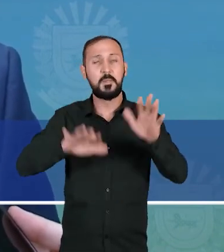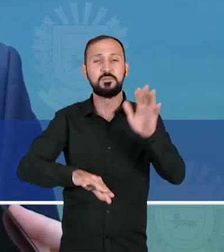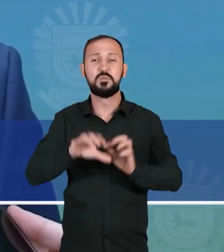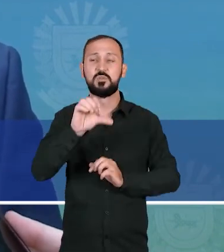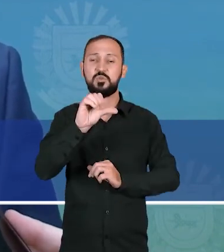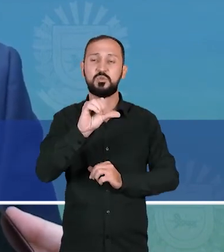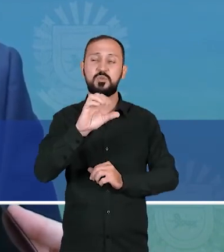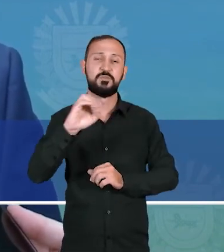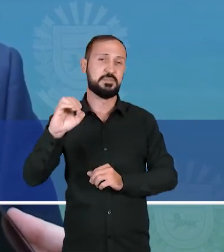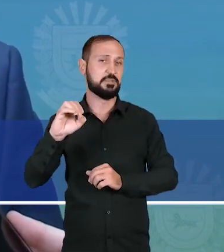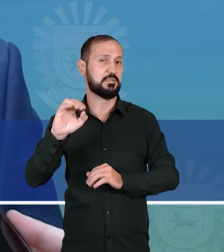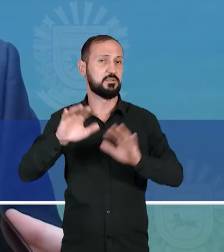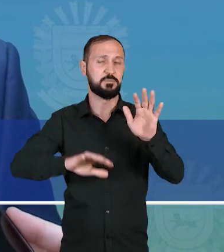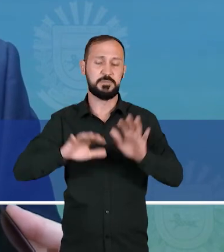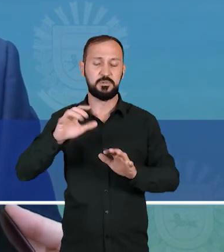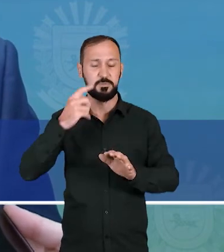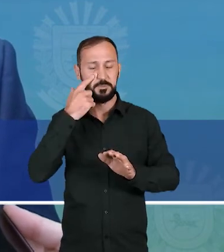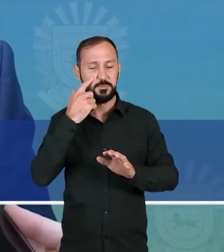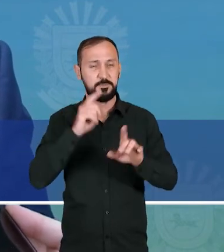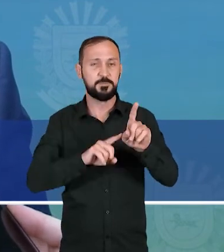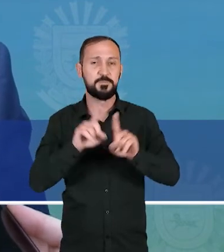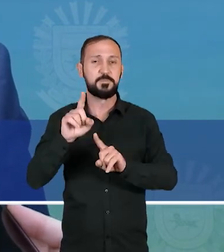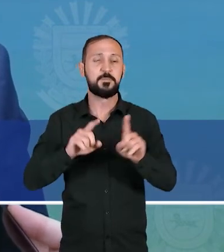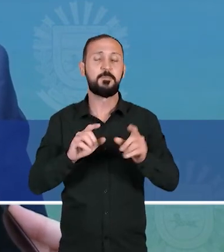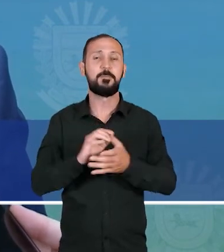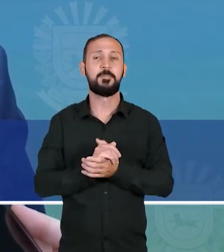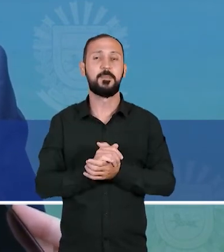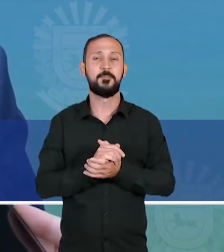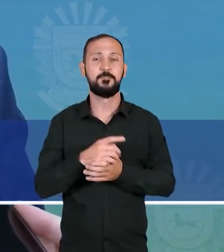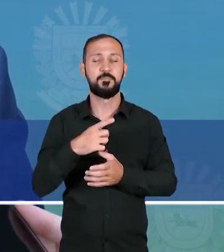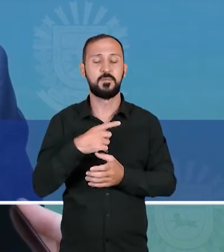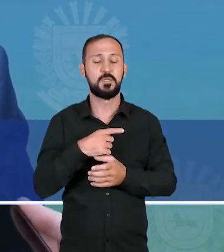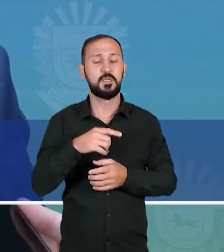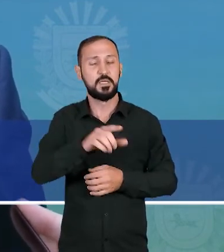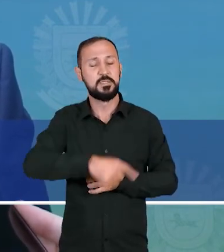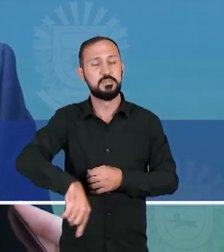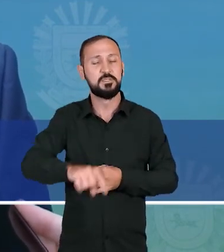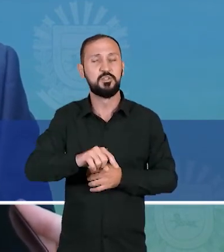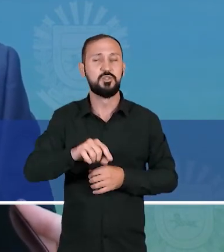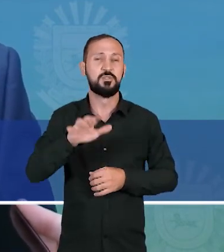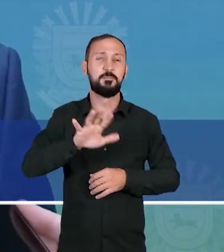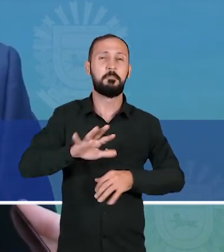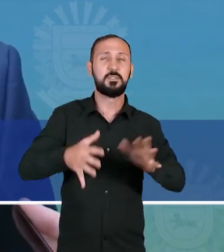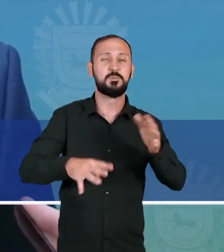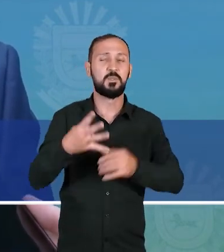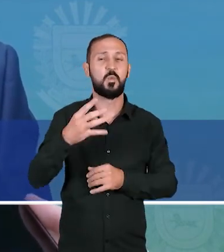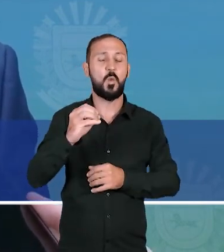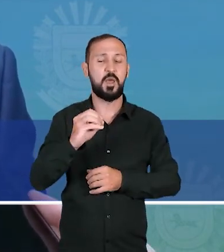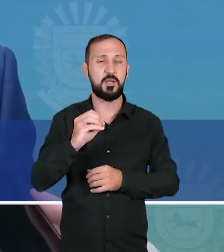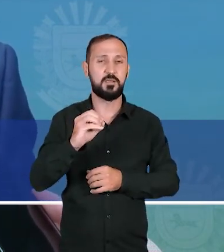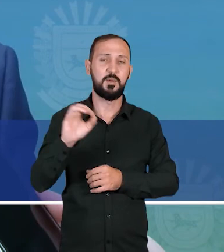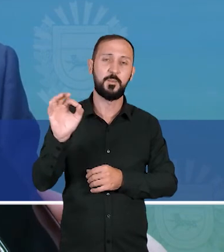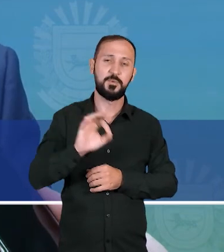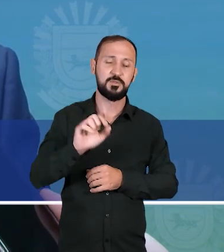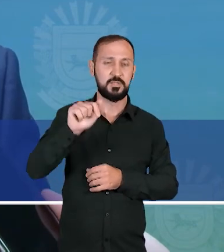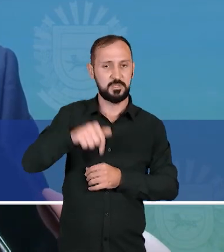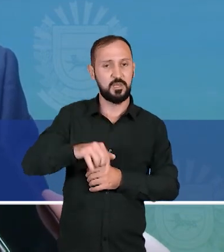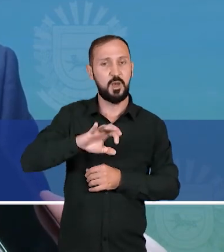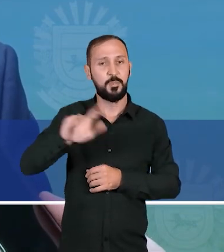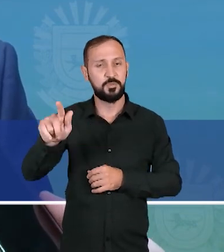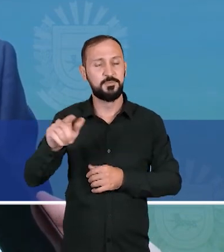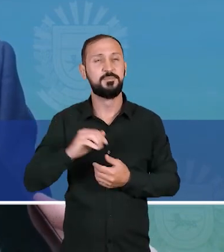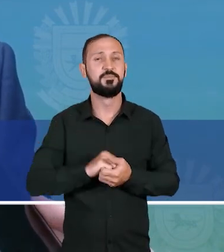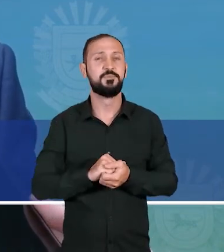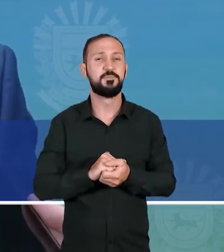torno de 900 casos. E esse montante em torno de 40% em Campo